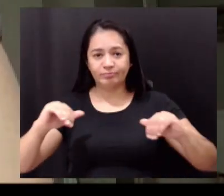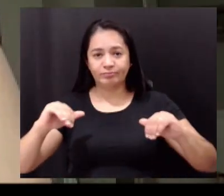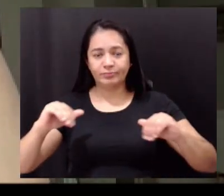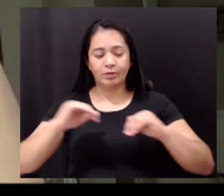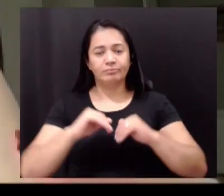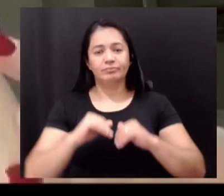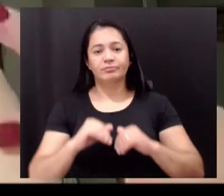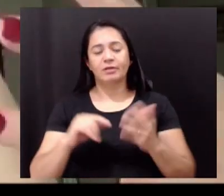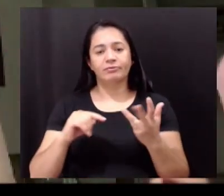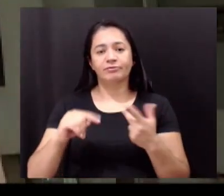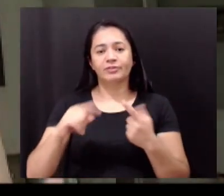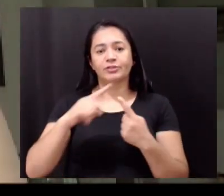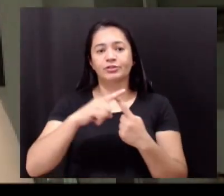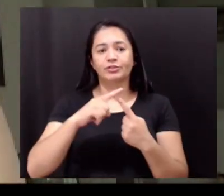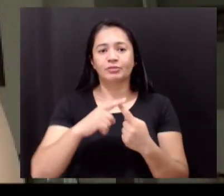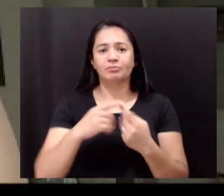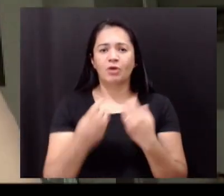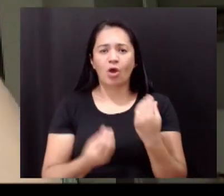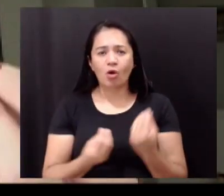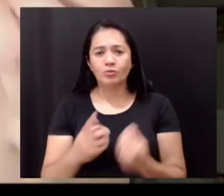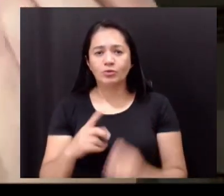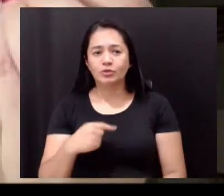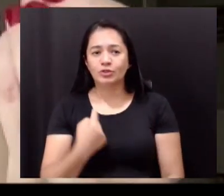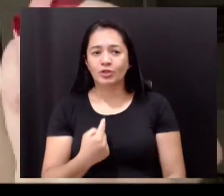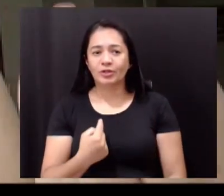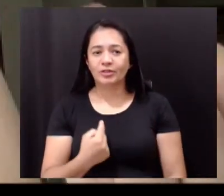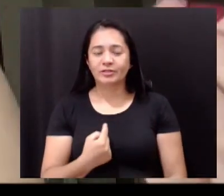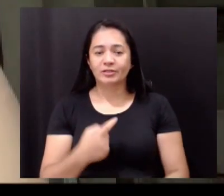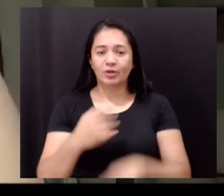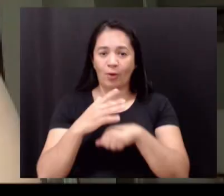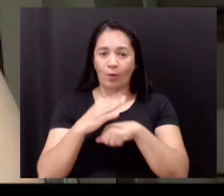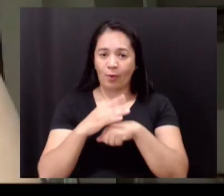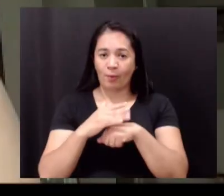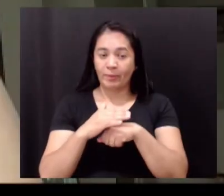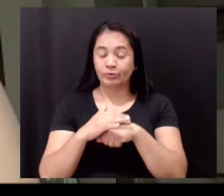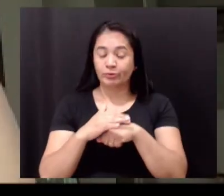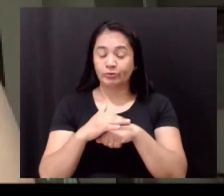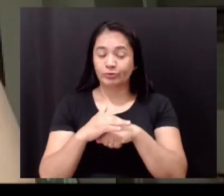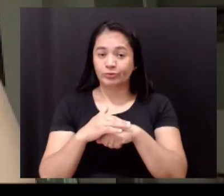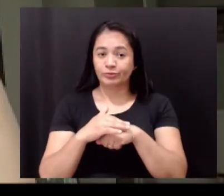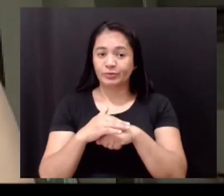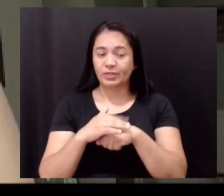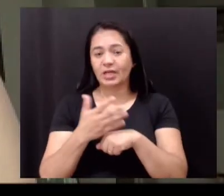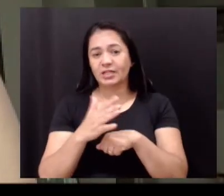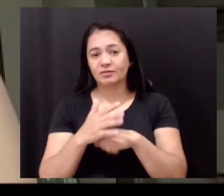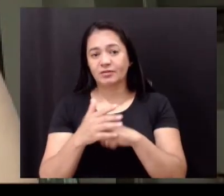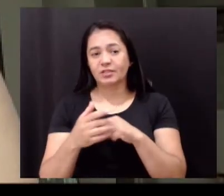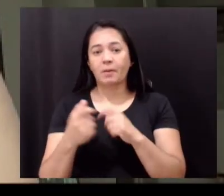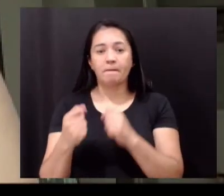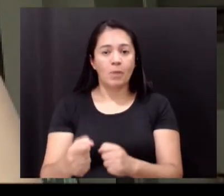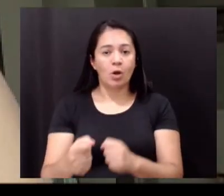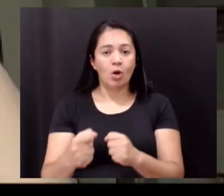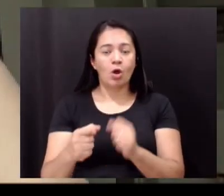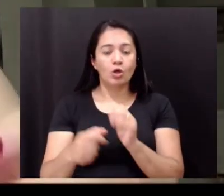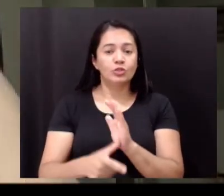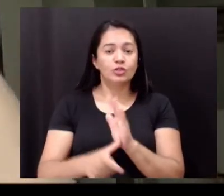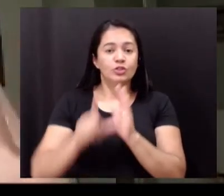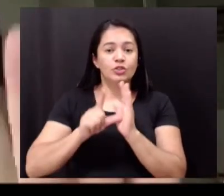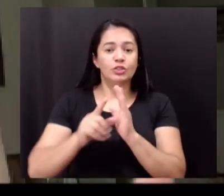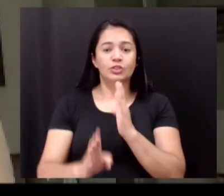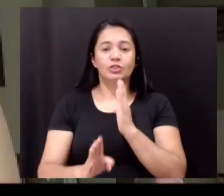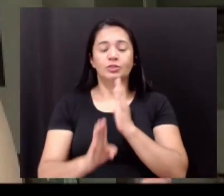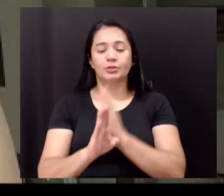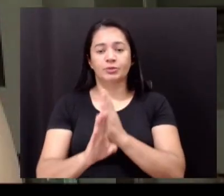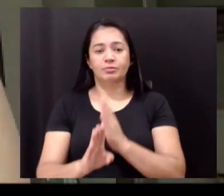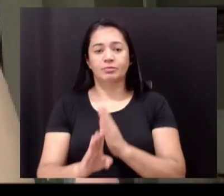veja que a gente está saindo de uma doença que poderia ser precavida, né? Poderia ser identificada precocemente e não